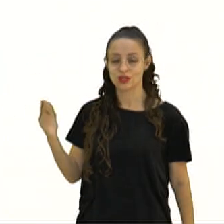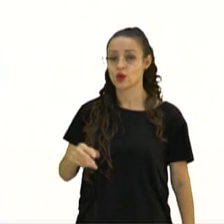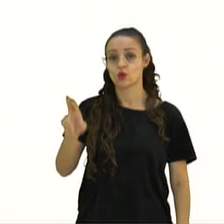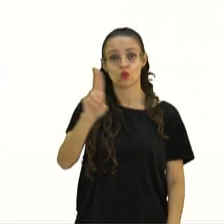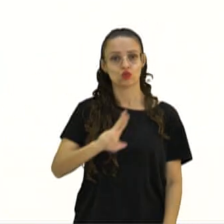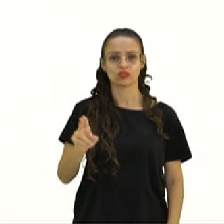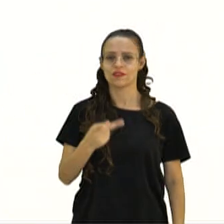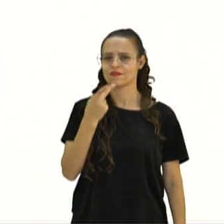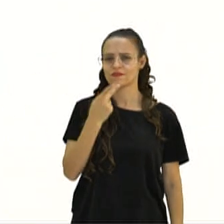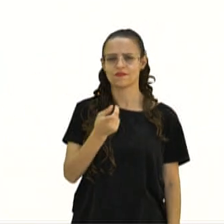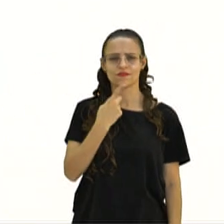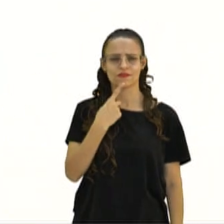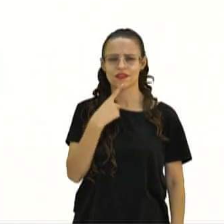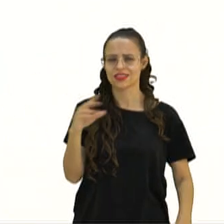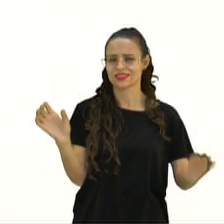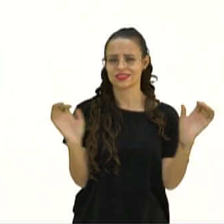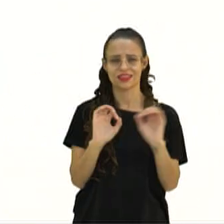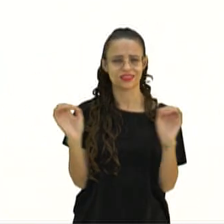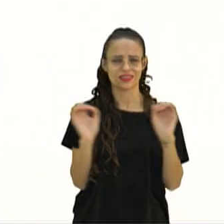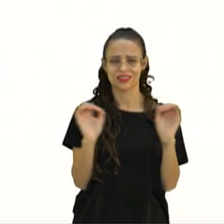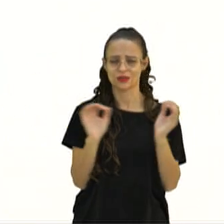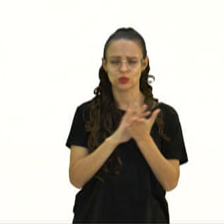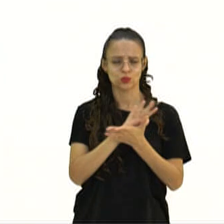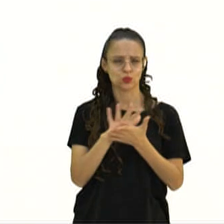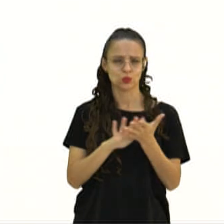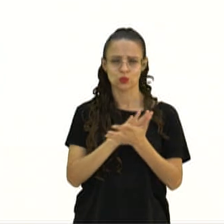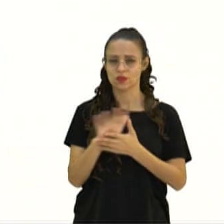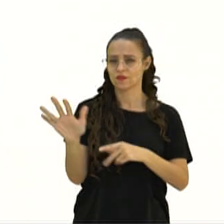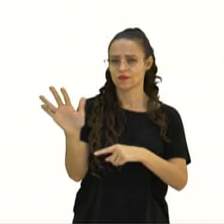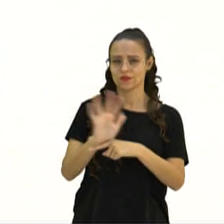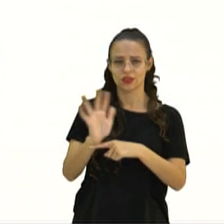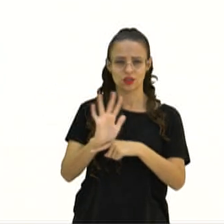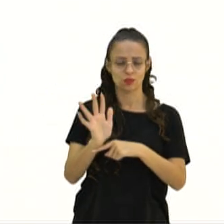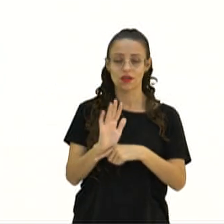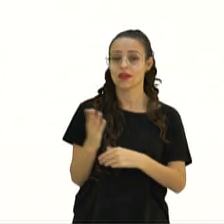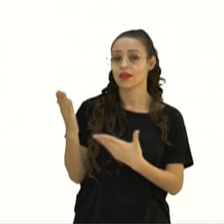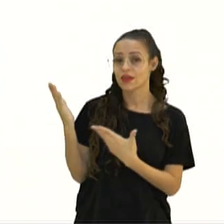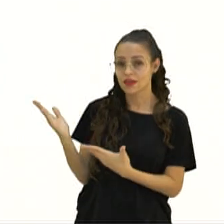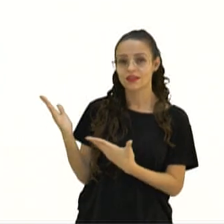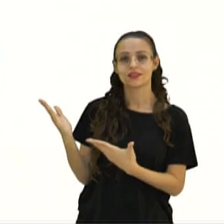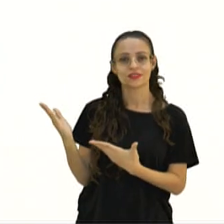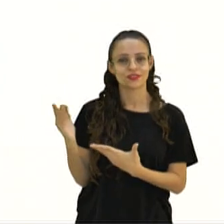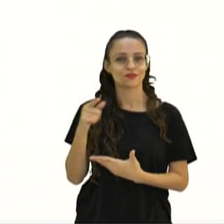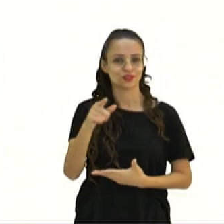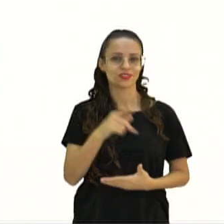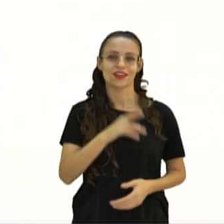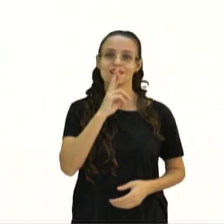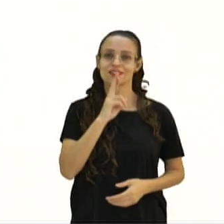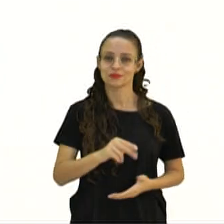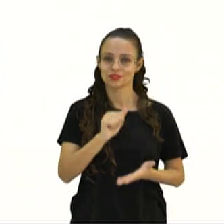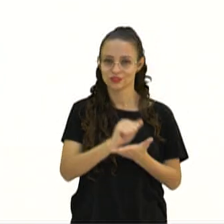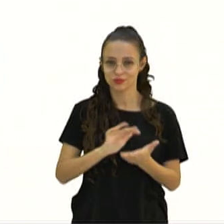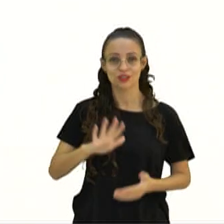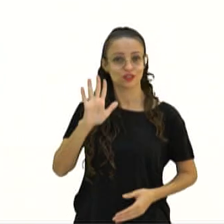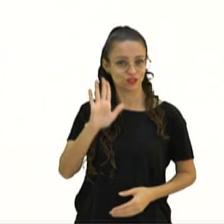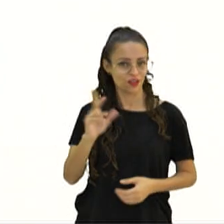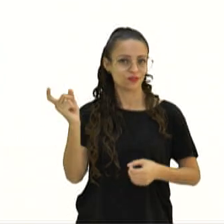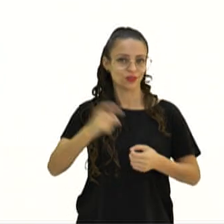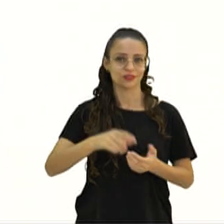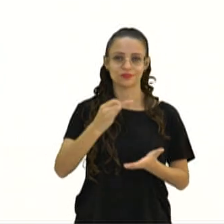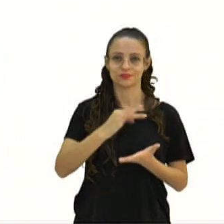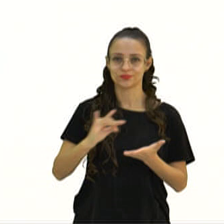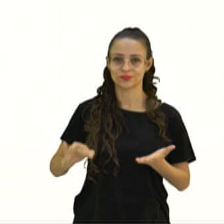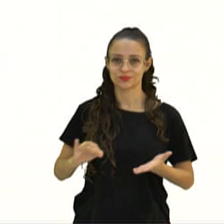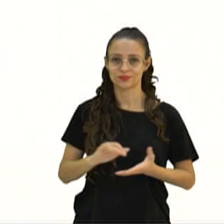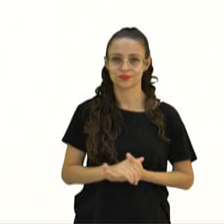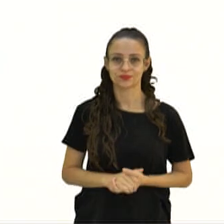utilização da fala, né, que não utilizou da fala aí, né, tanto em filmes quanto em outras situações. Então, responda esse exercício e já nós voltamos para corrigi-lo.